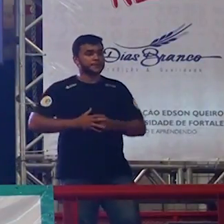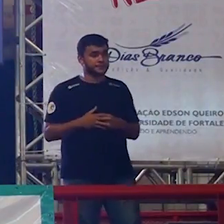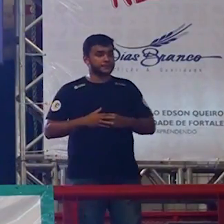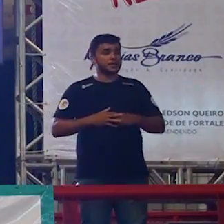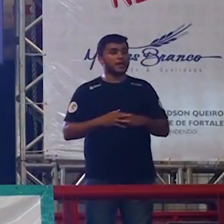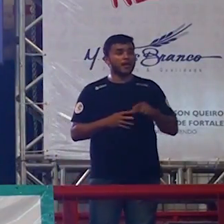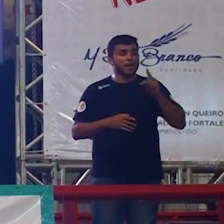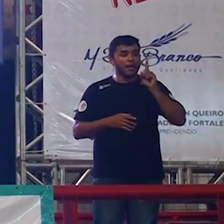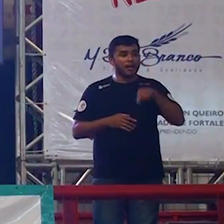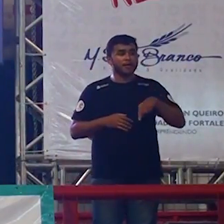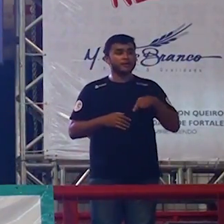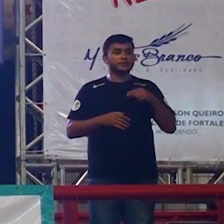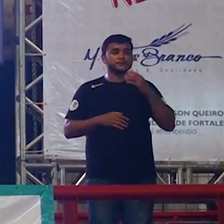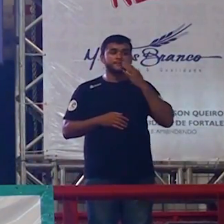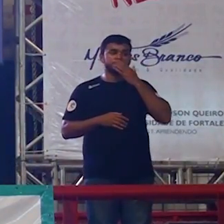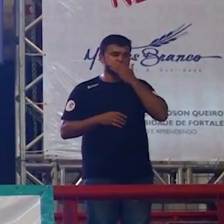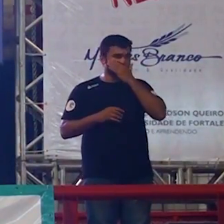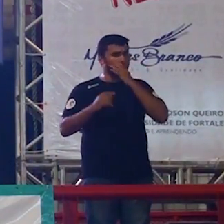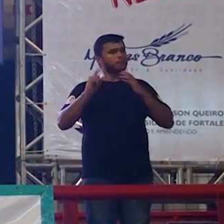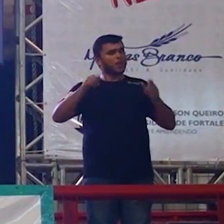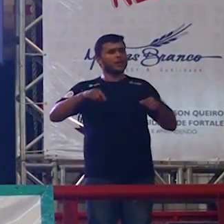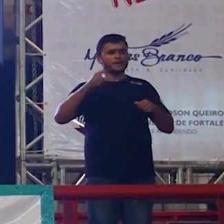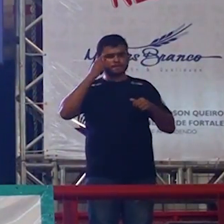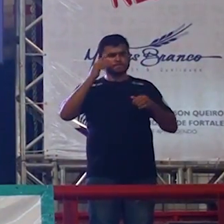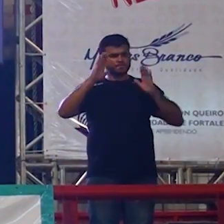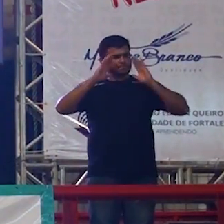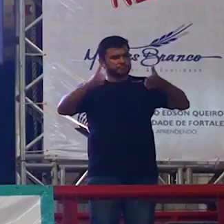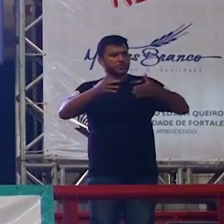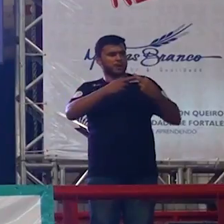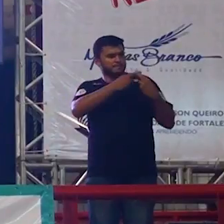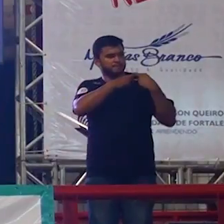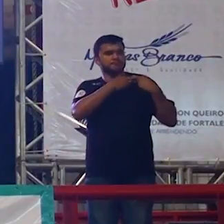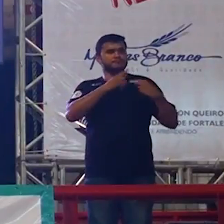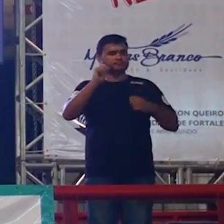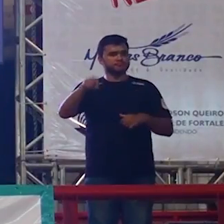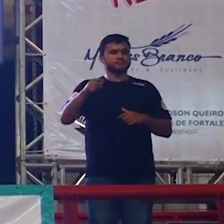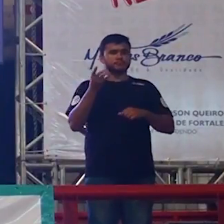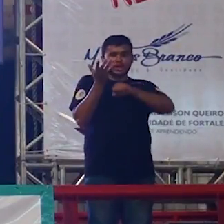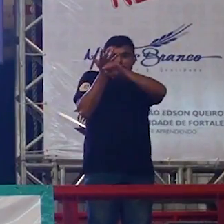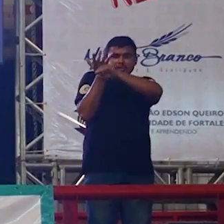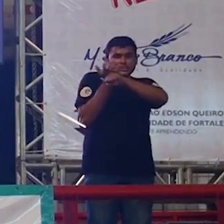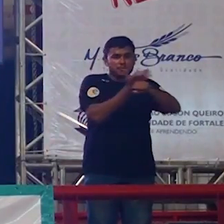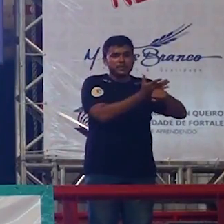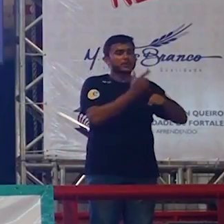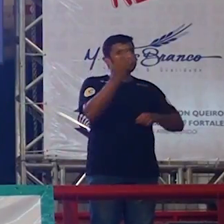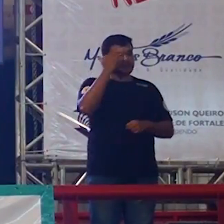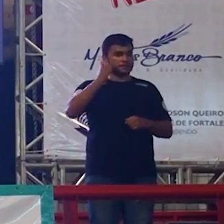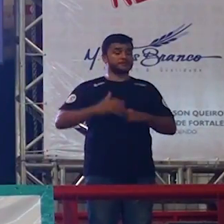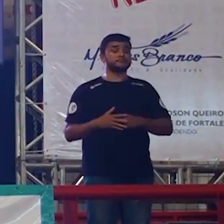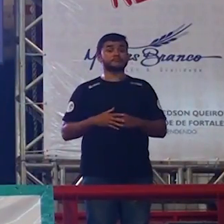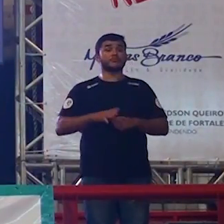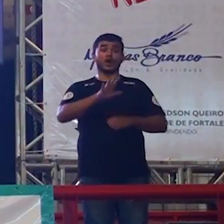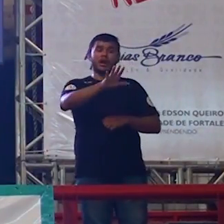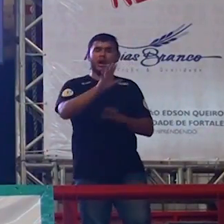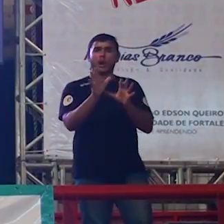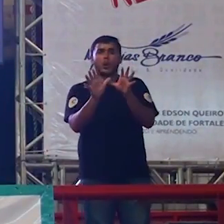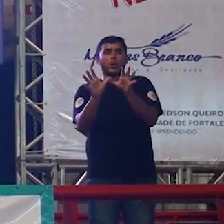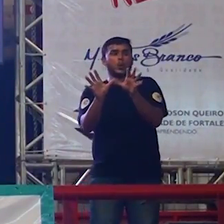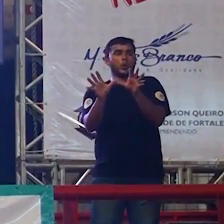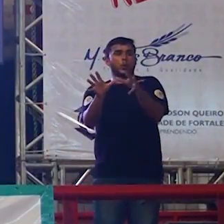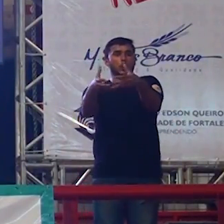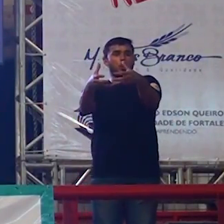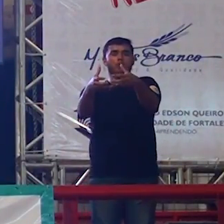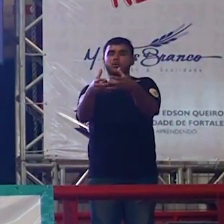disciplinas. Exija comprometimento e disciplina dos seus colegas. Os grupos não podem ser muito